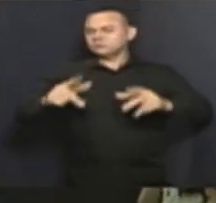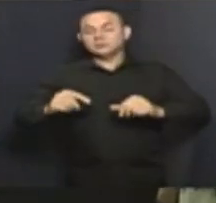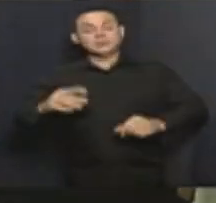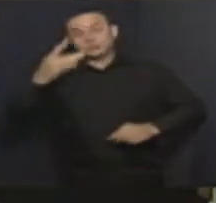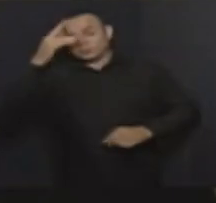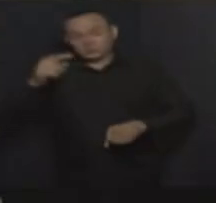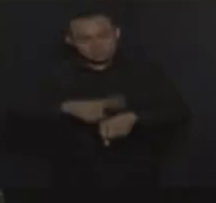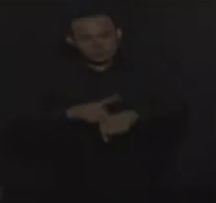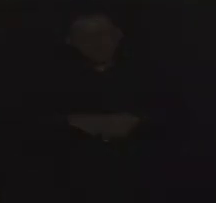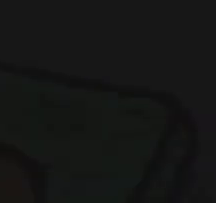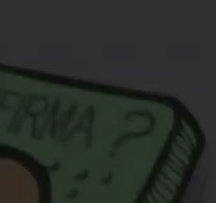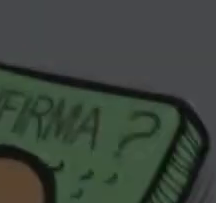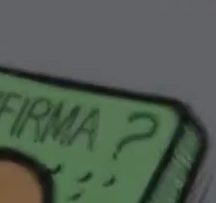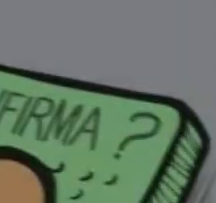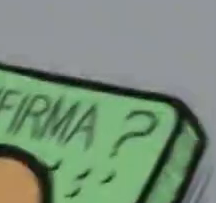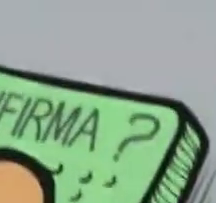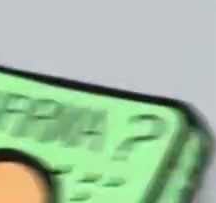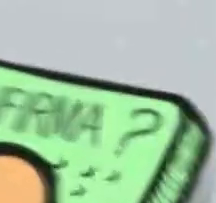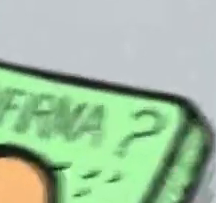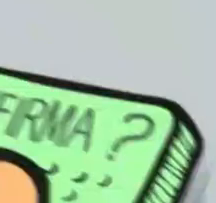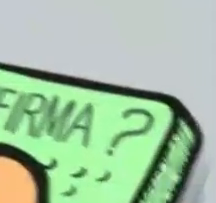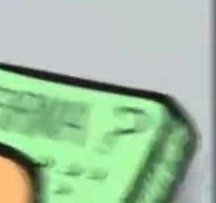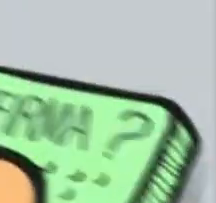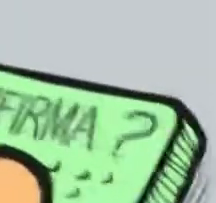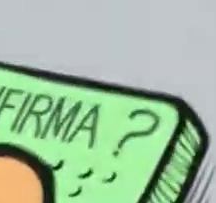vai agora dar uma olhada mapa